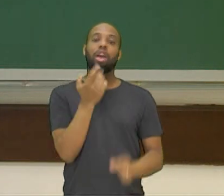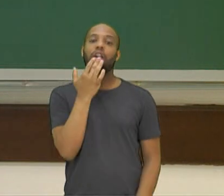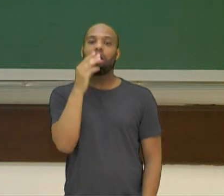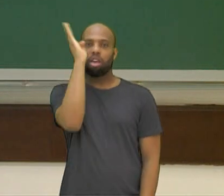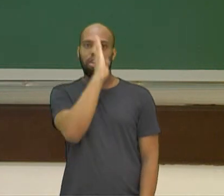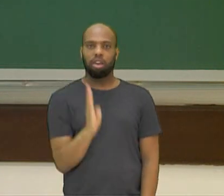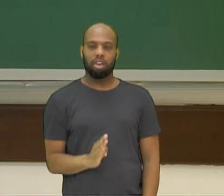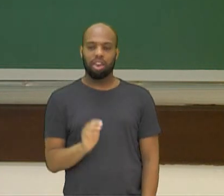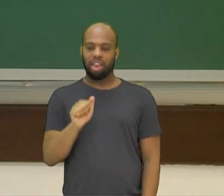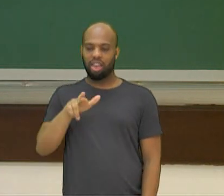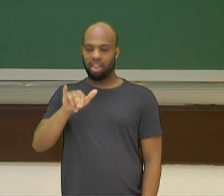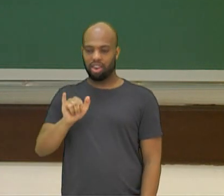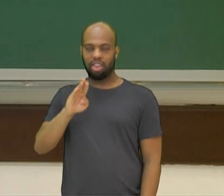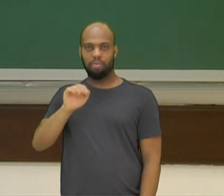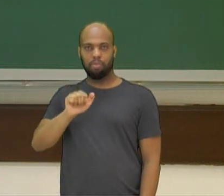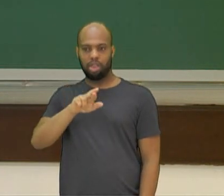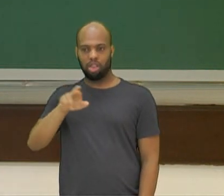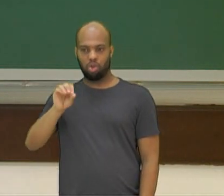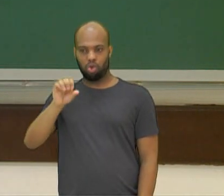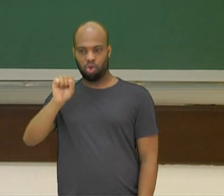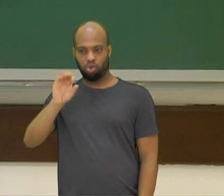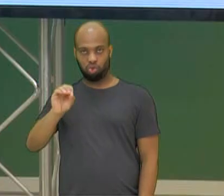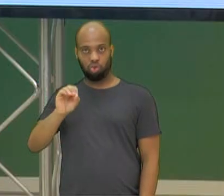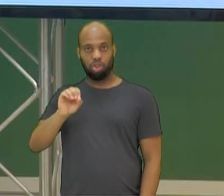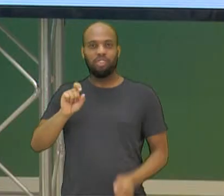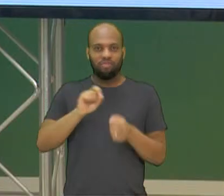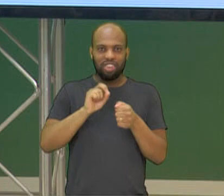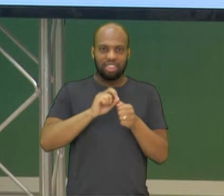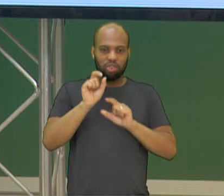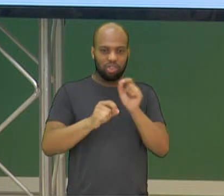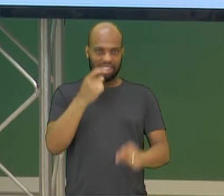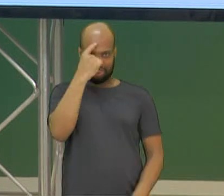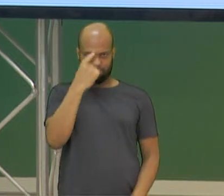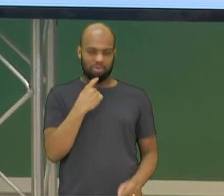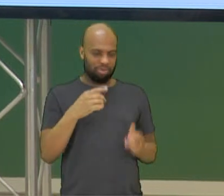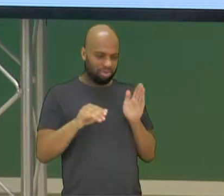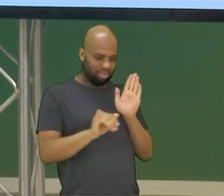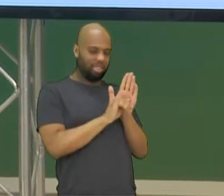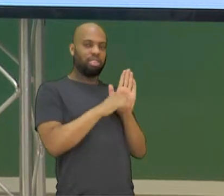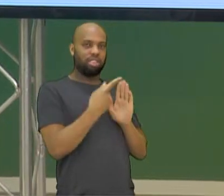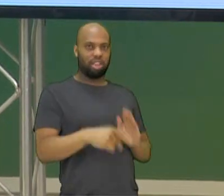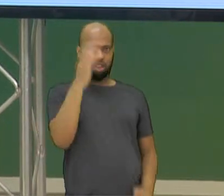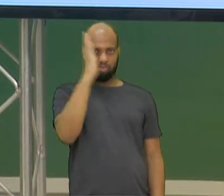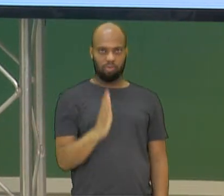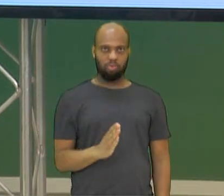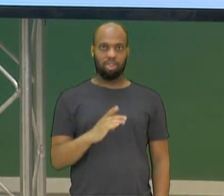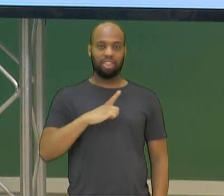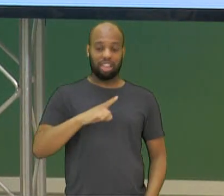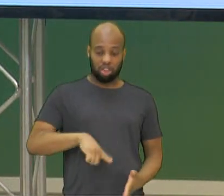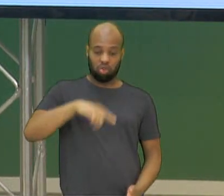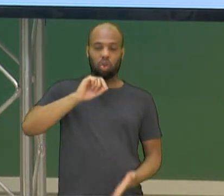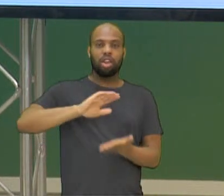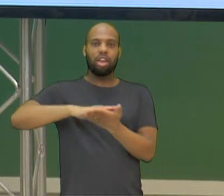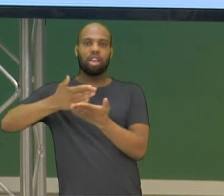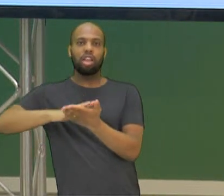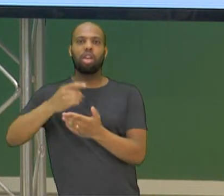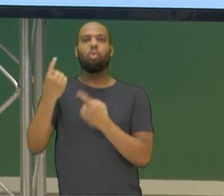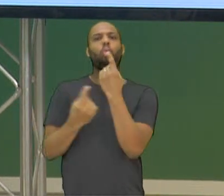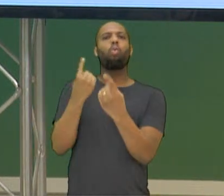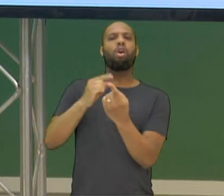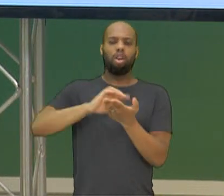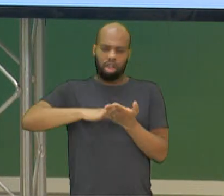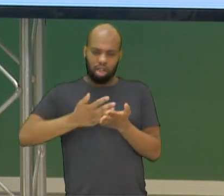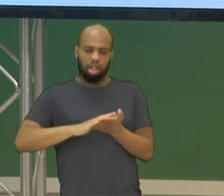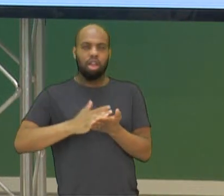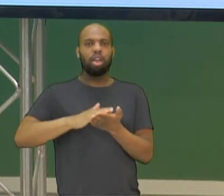do Ari Barroso. Né? Vocês sabem que para fazer uma identidade nacional, Getúlio Vargas escolhe o samba. E qual samba? O